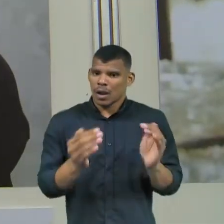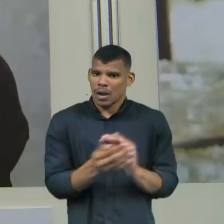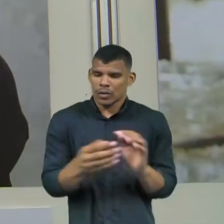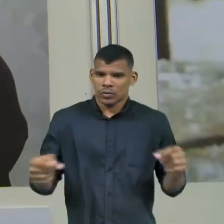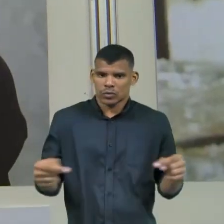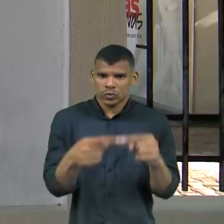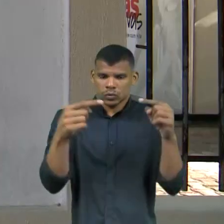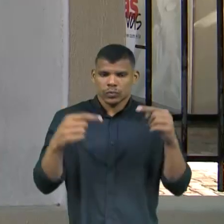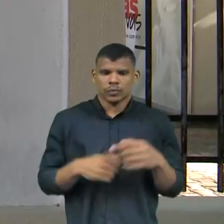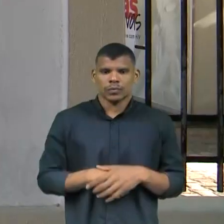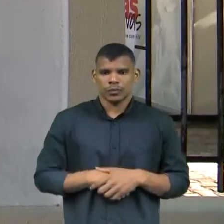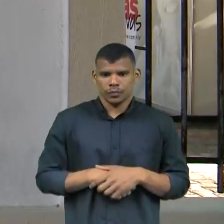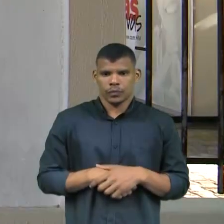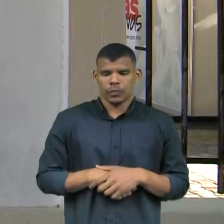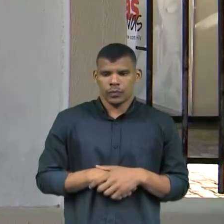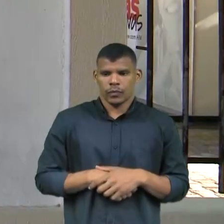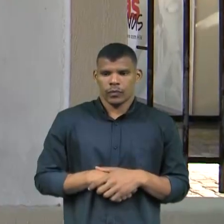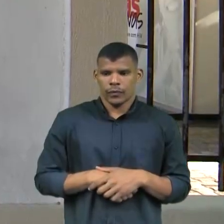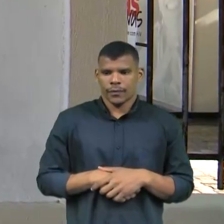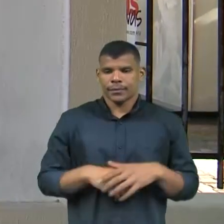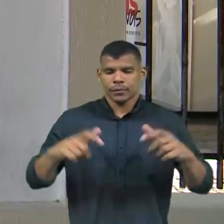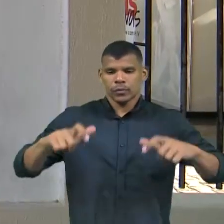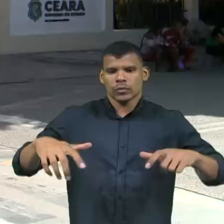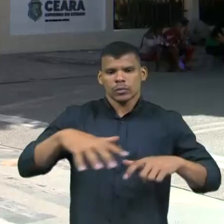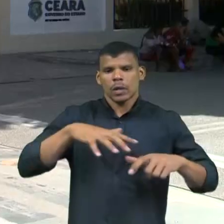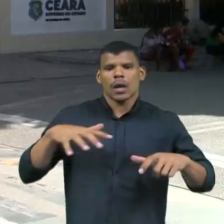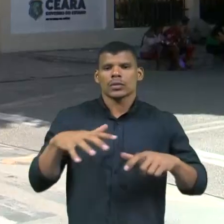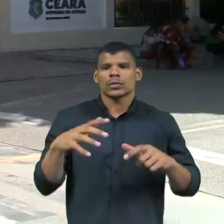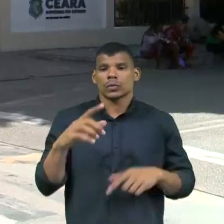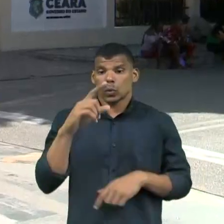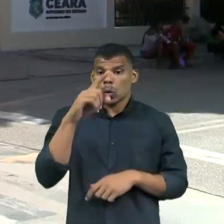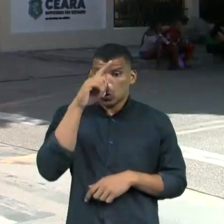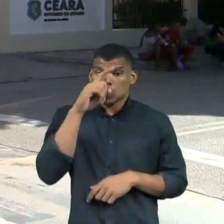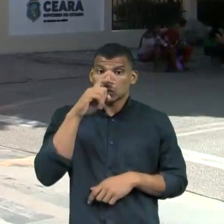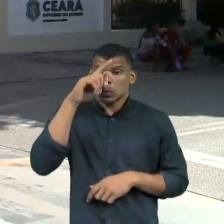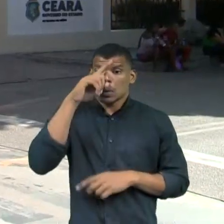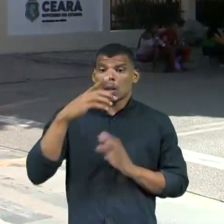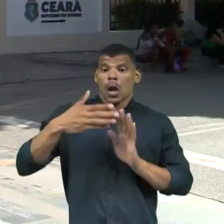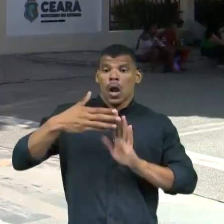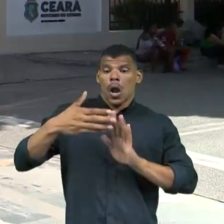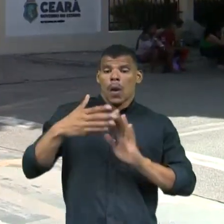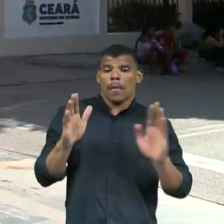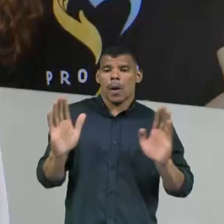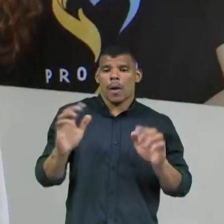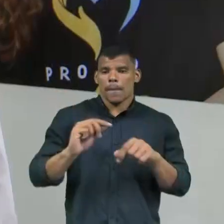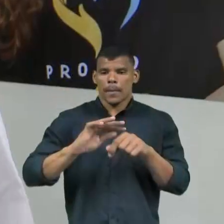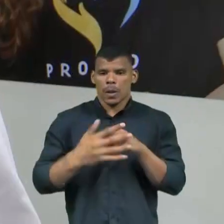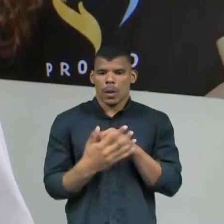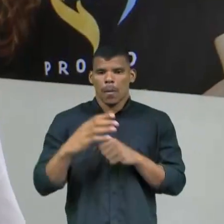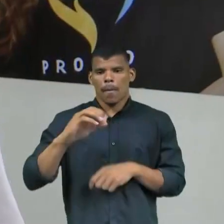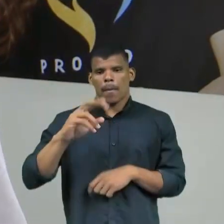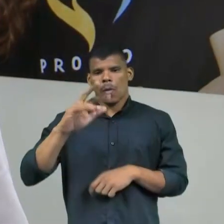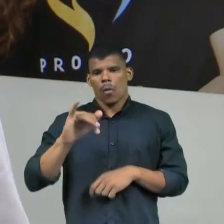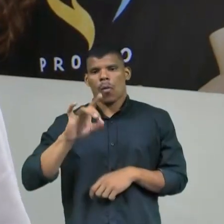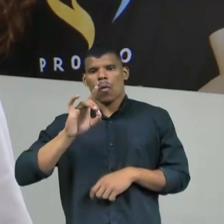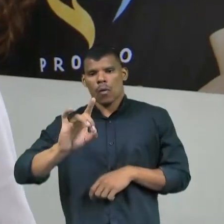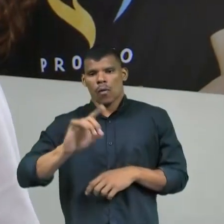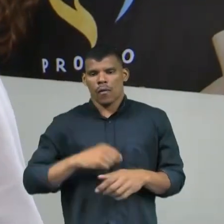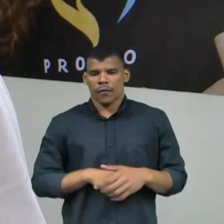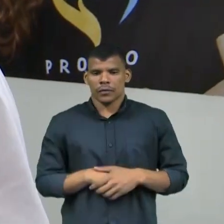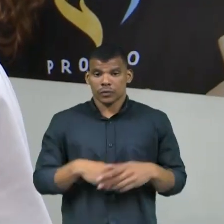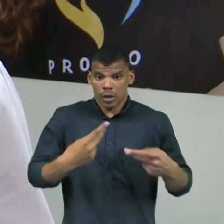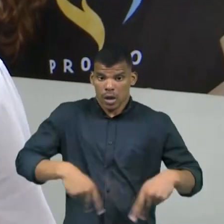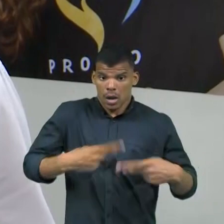o ambiente da mostra. O espaço funcionou como hospital de campanha durante a pandemia de Covid-19. O Hospital São José